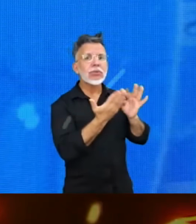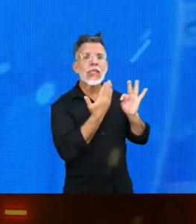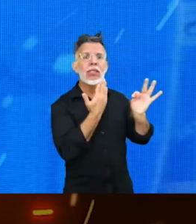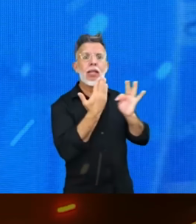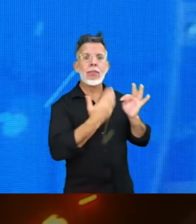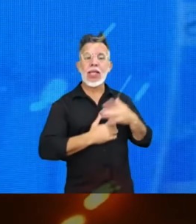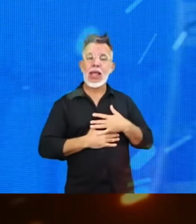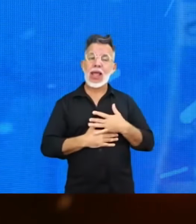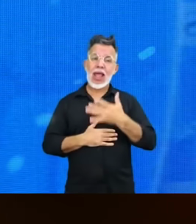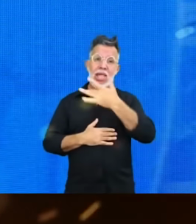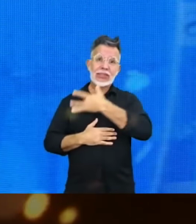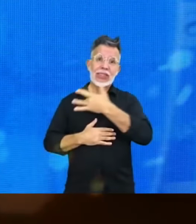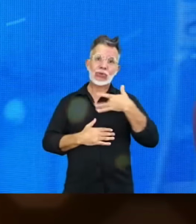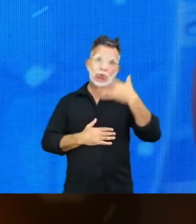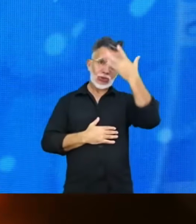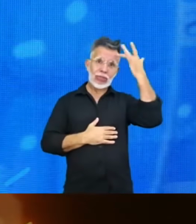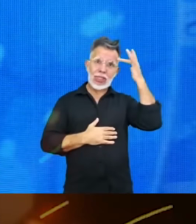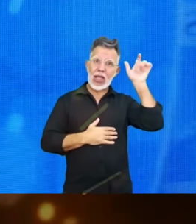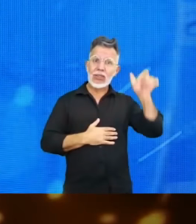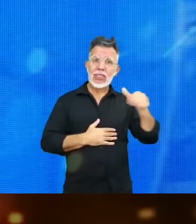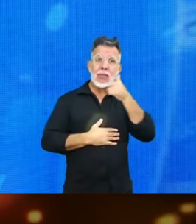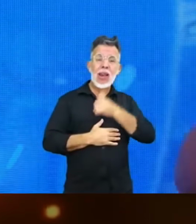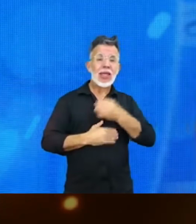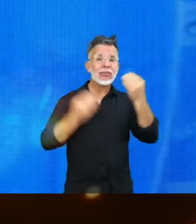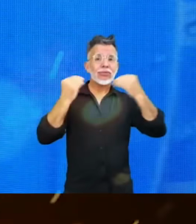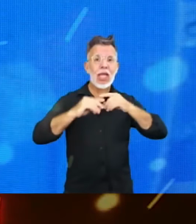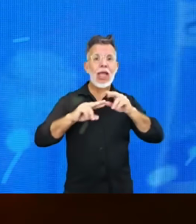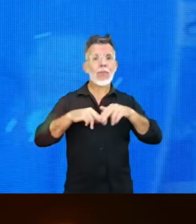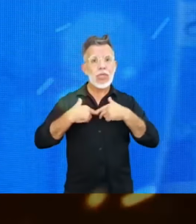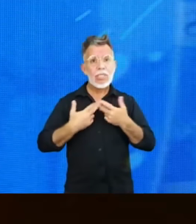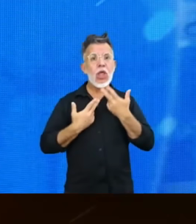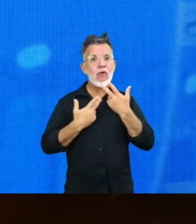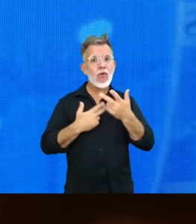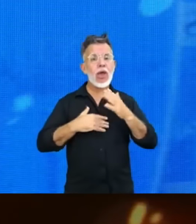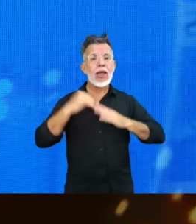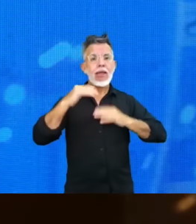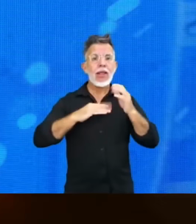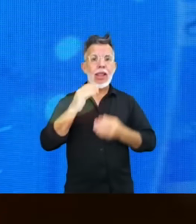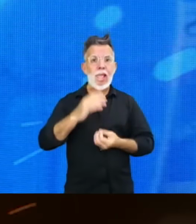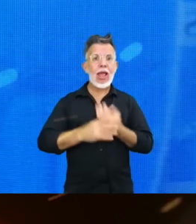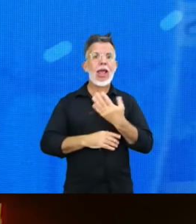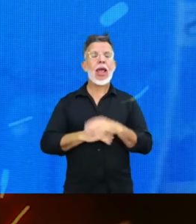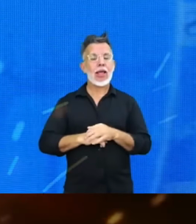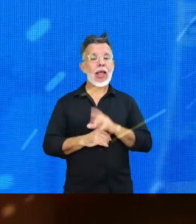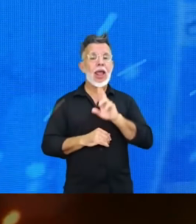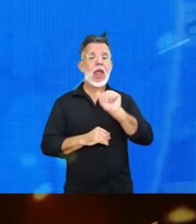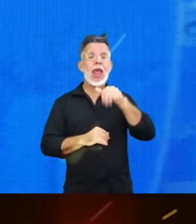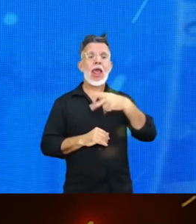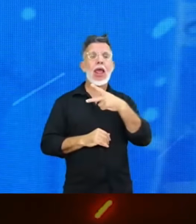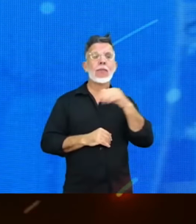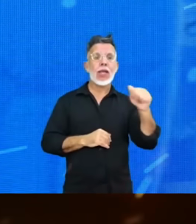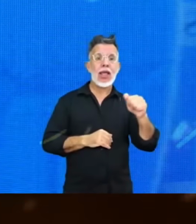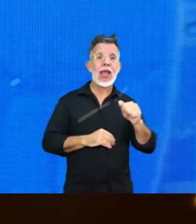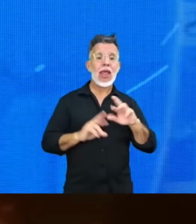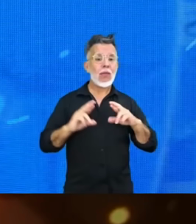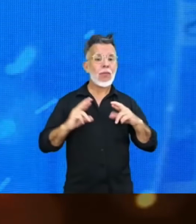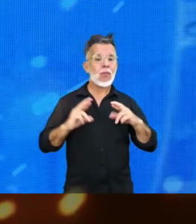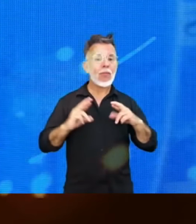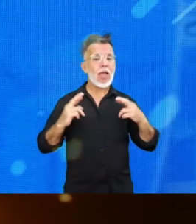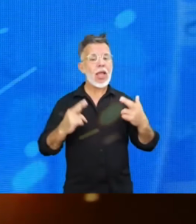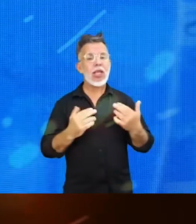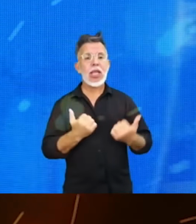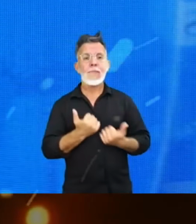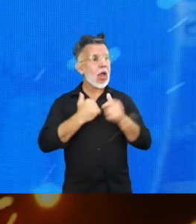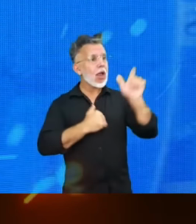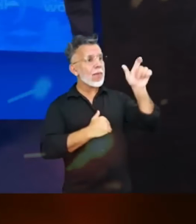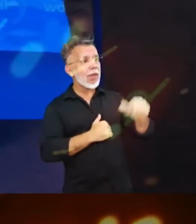frangalhos e é por isso que eu vou criar o rampa que é a rede de apoio a Mãe Paulistana atípica porque é uma cidade com a saúde mental em dia a gente só